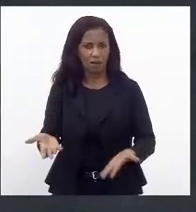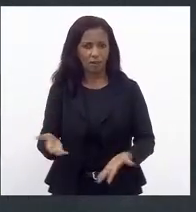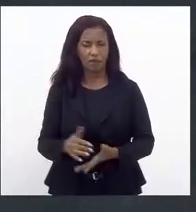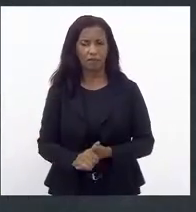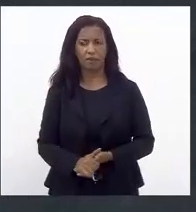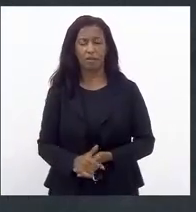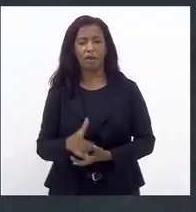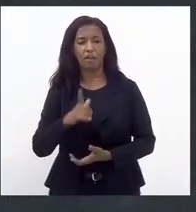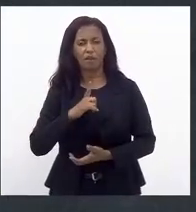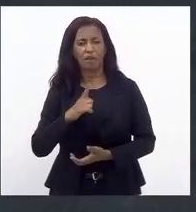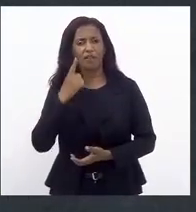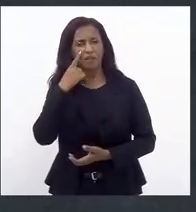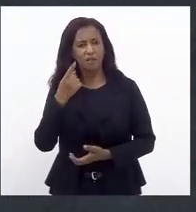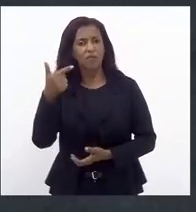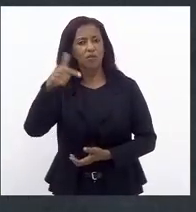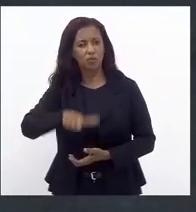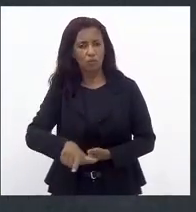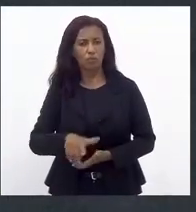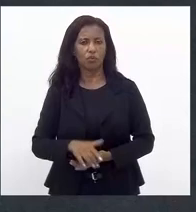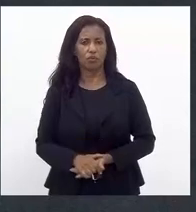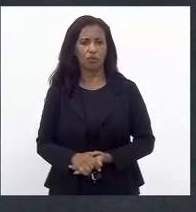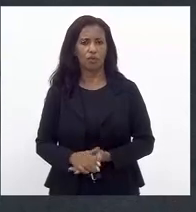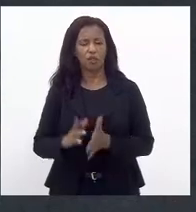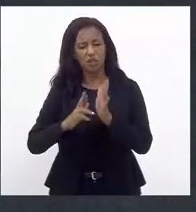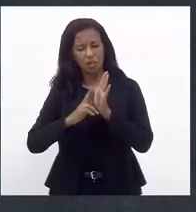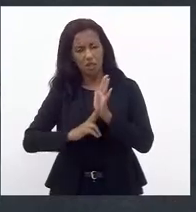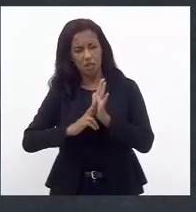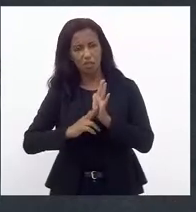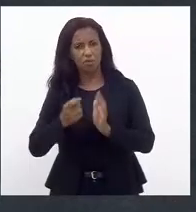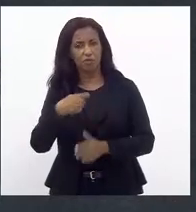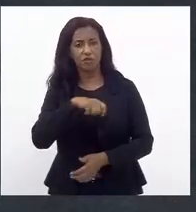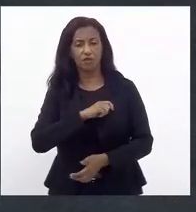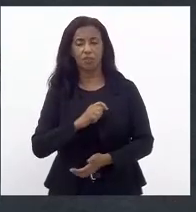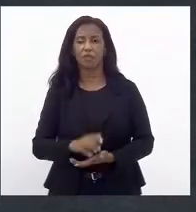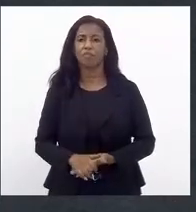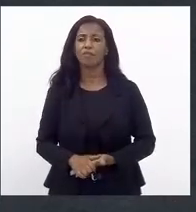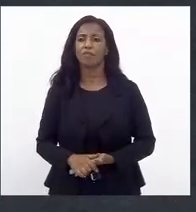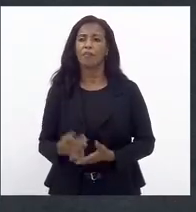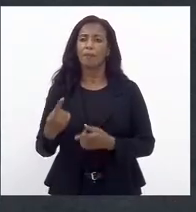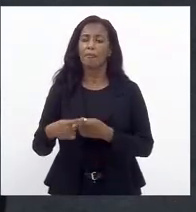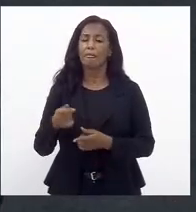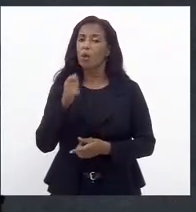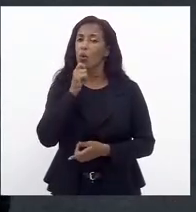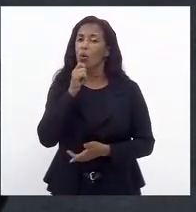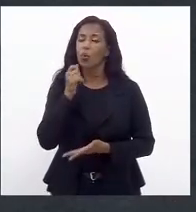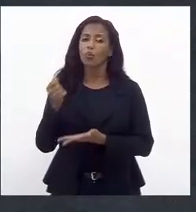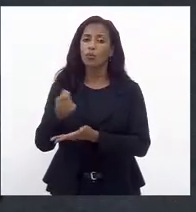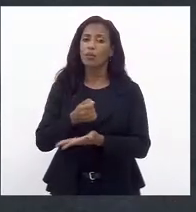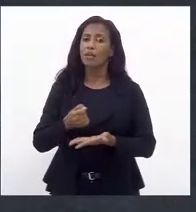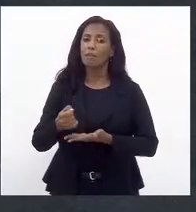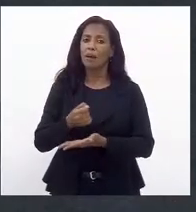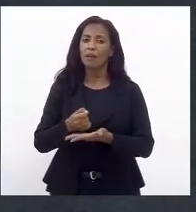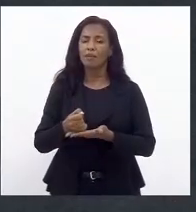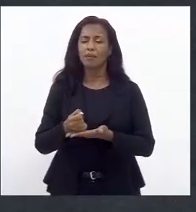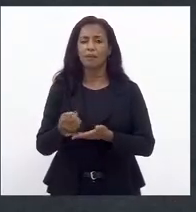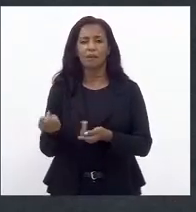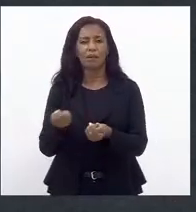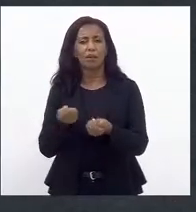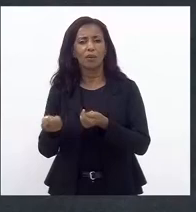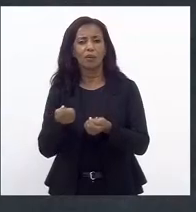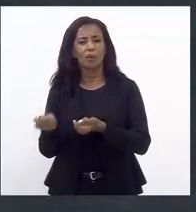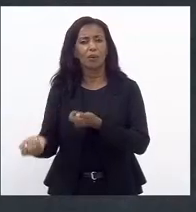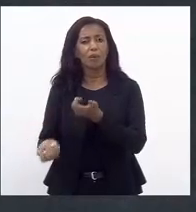vai ter que ser revisto novamente Esse regime de recuperação fiscal porque não tem base econômica para poder